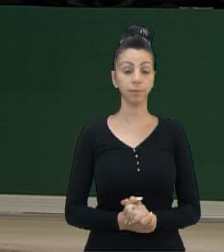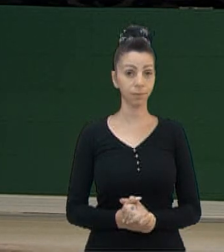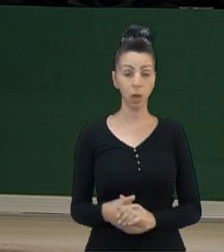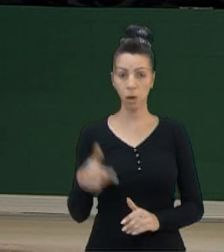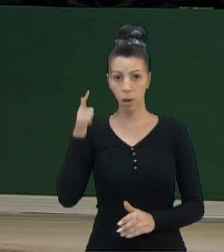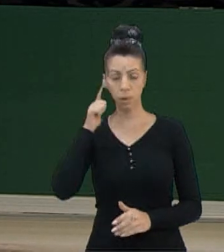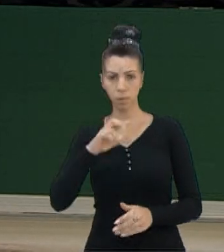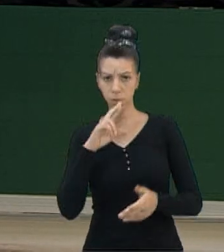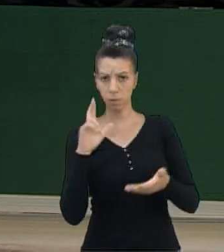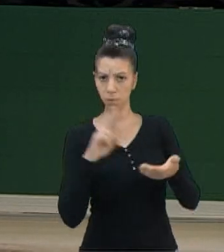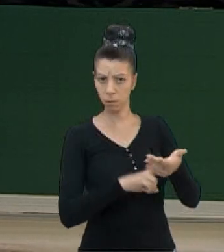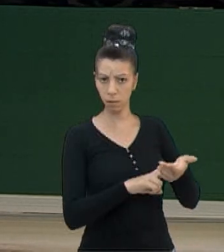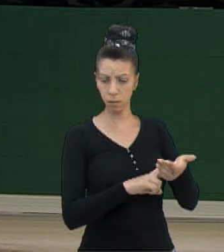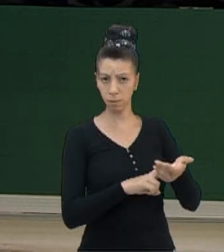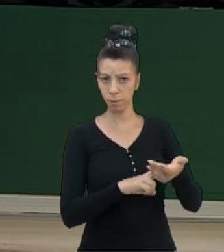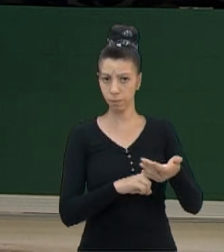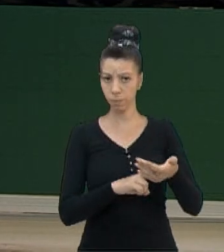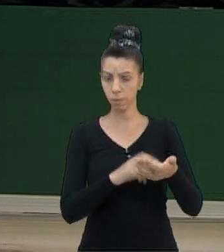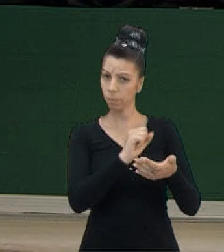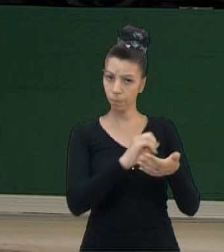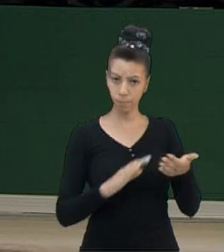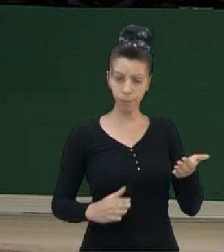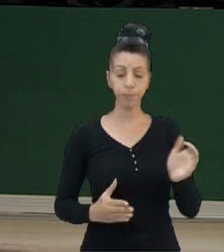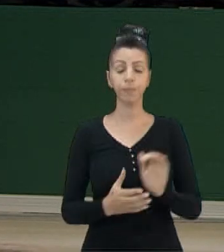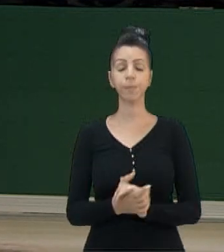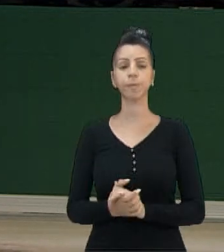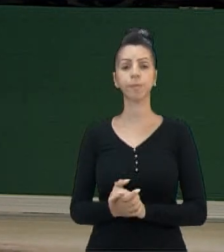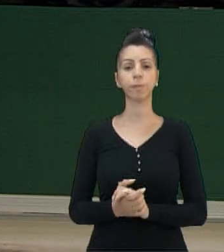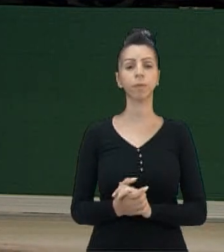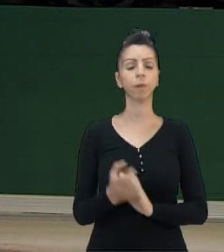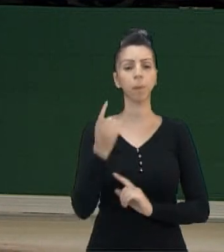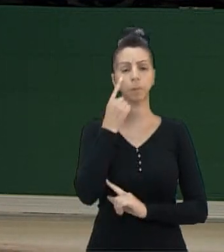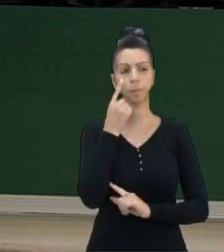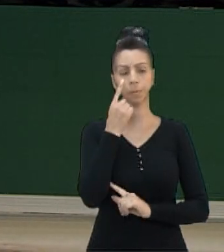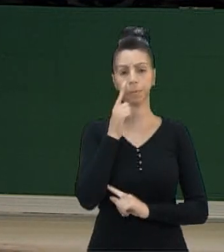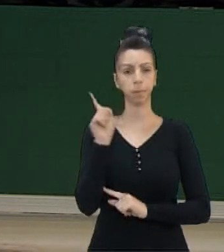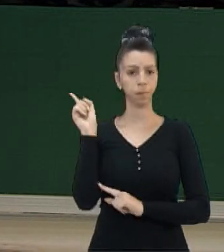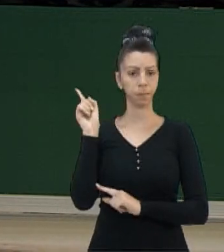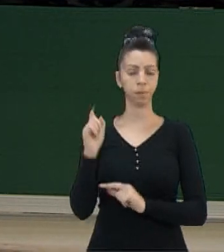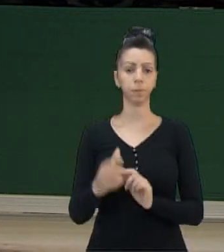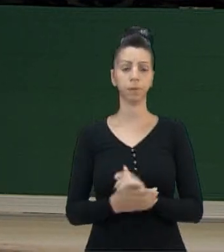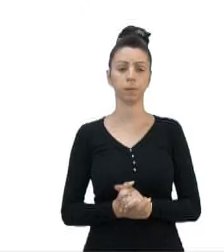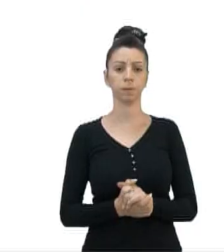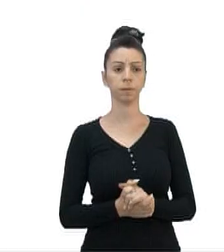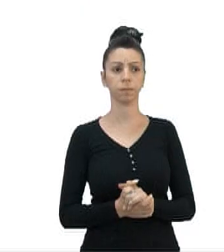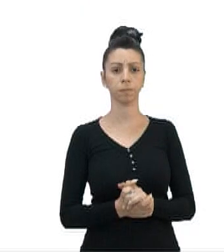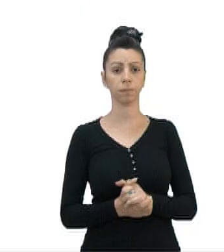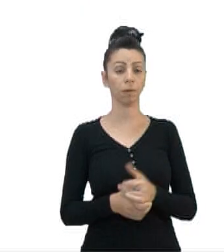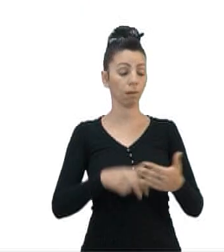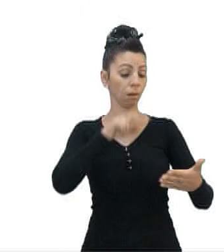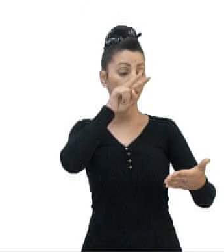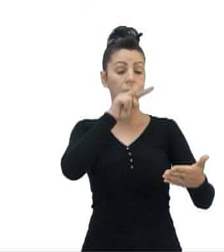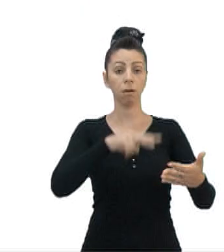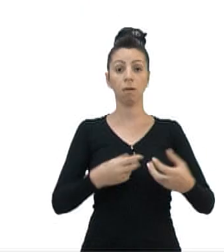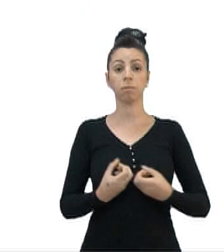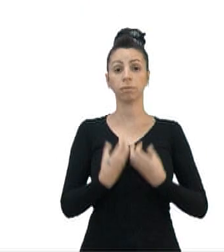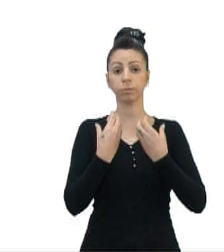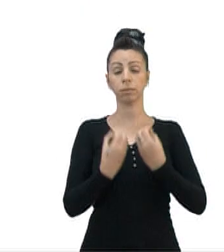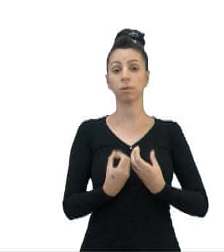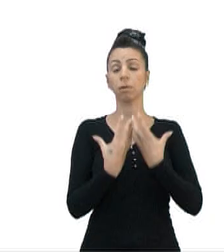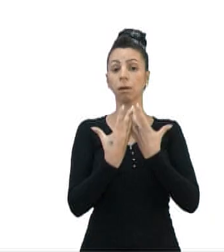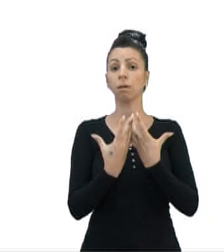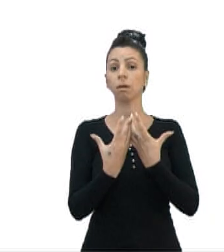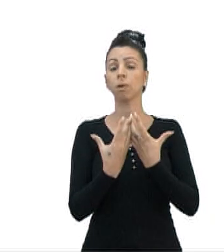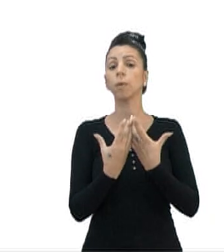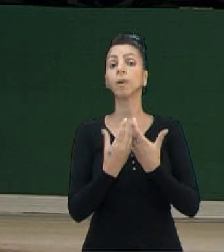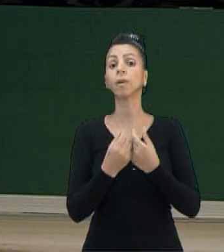conseguiu responder aí a questão? Vamos dar uma olhadinha? Olha só. Ao ler o poema, o Eu Lírico relata uma cena à vista, a